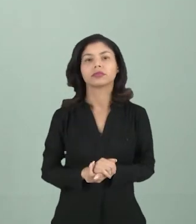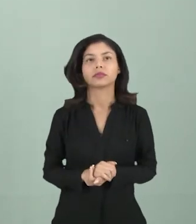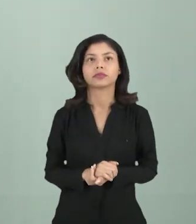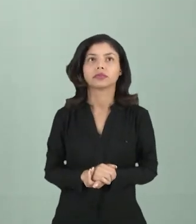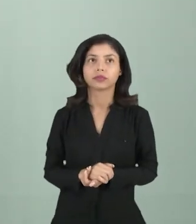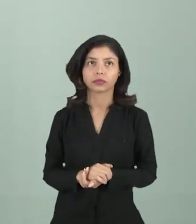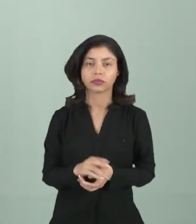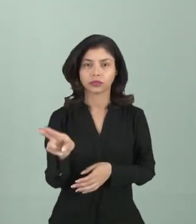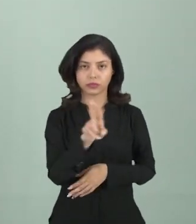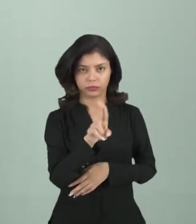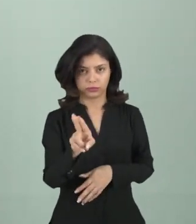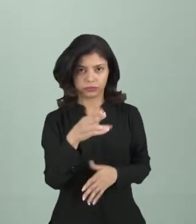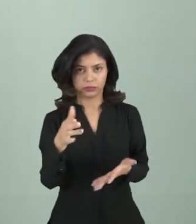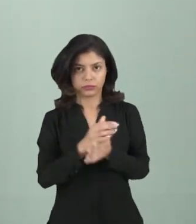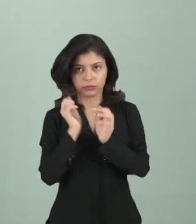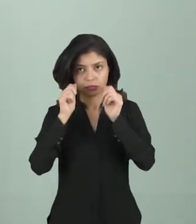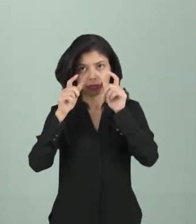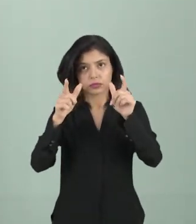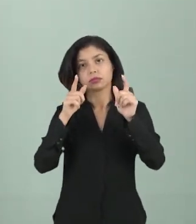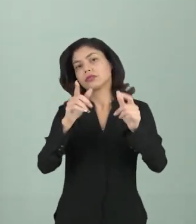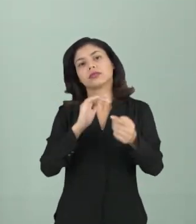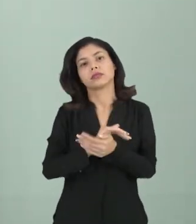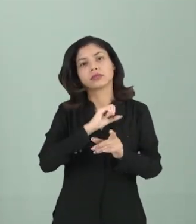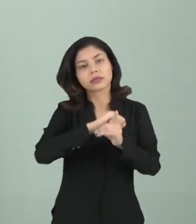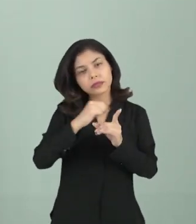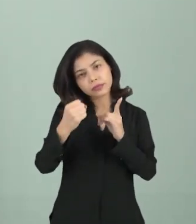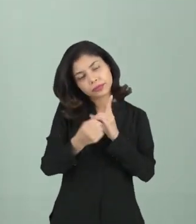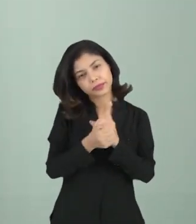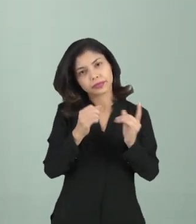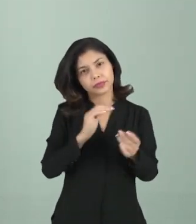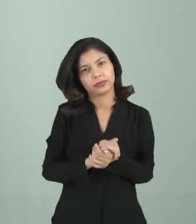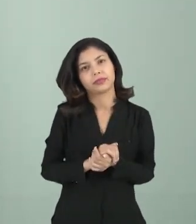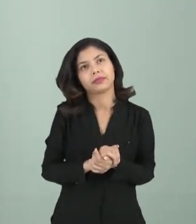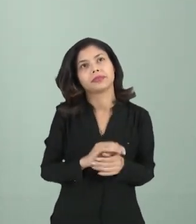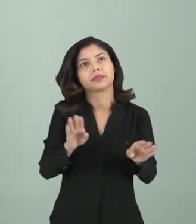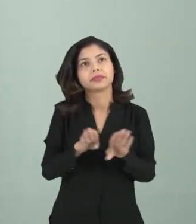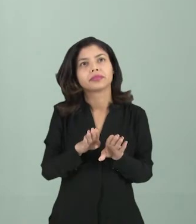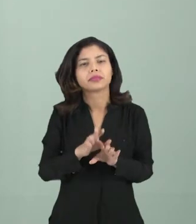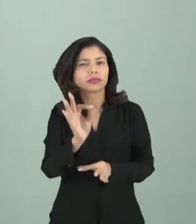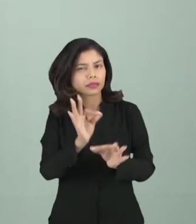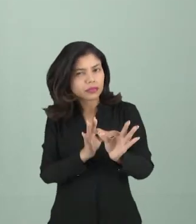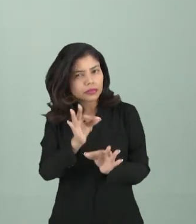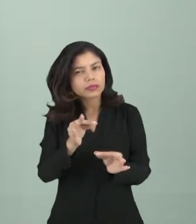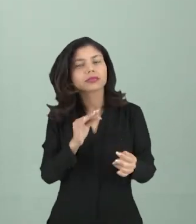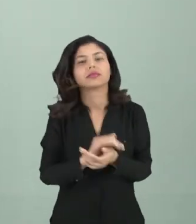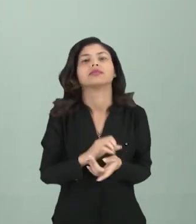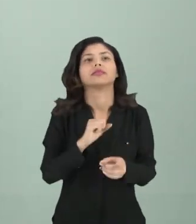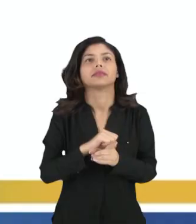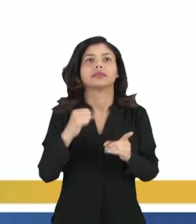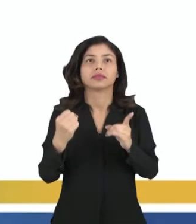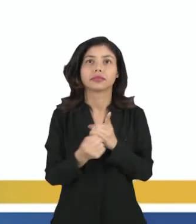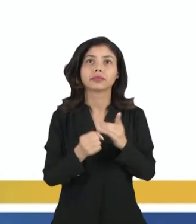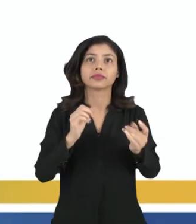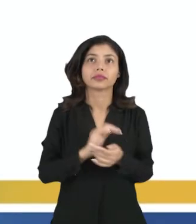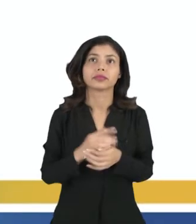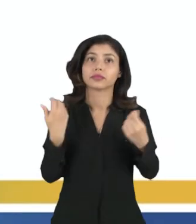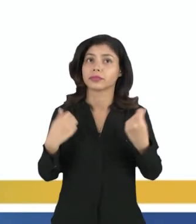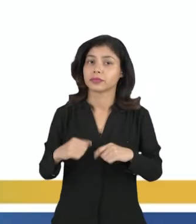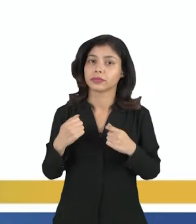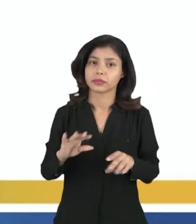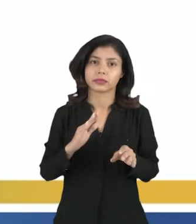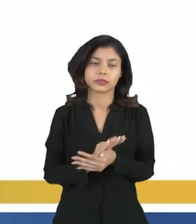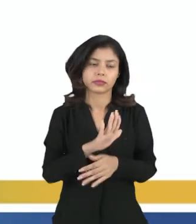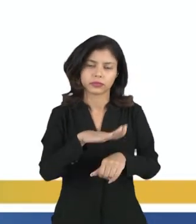precisam chamar a atenção da sociedade, precisam mobilizar a sociedade,